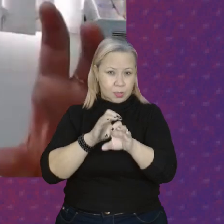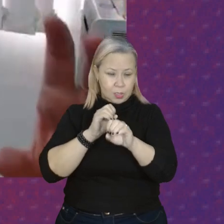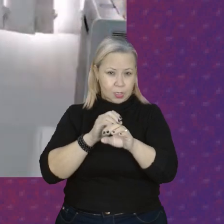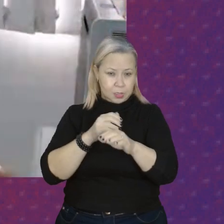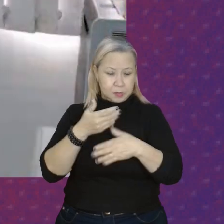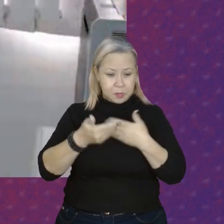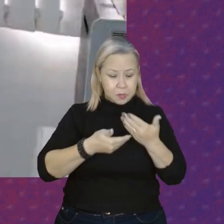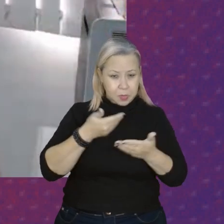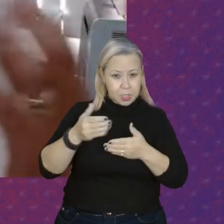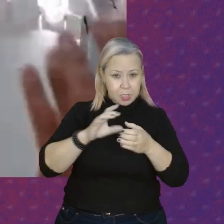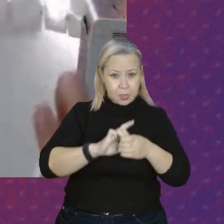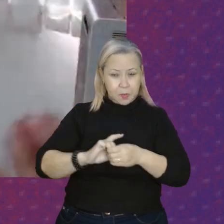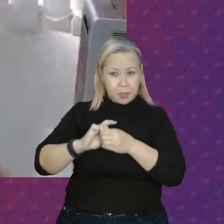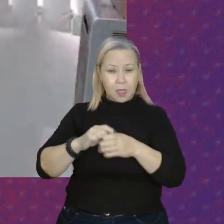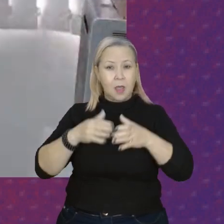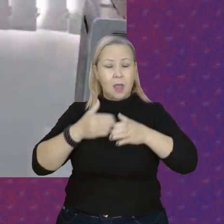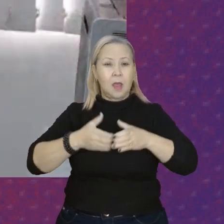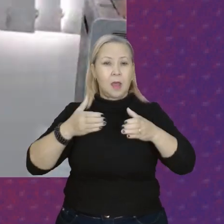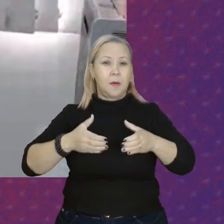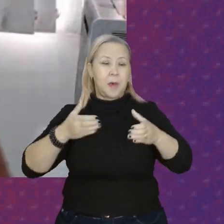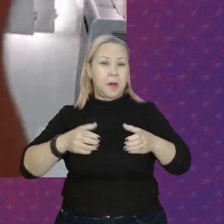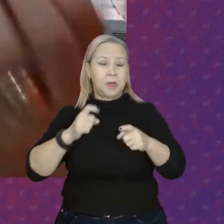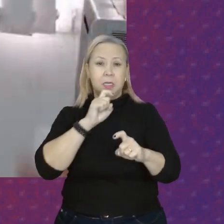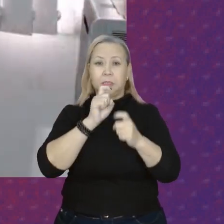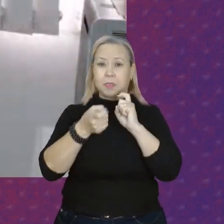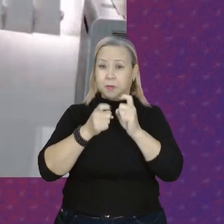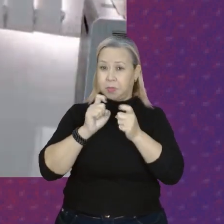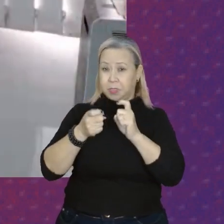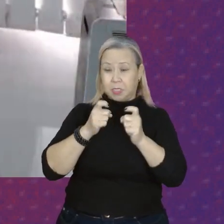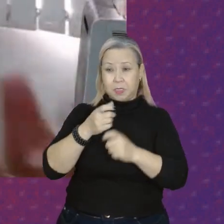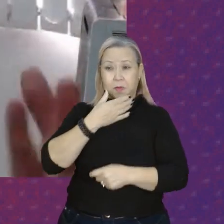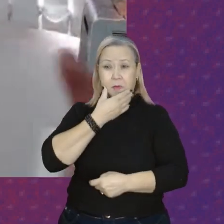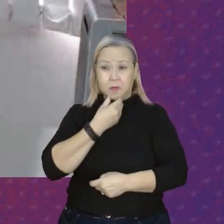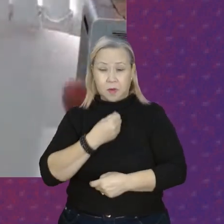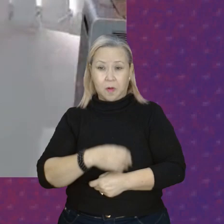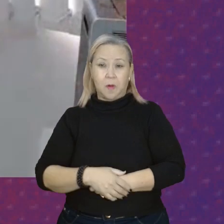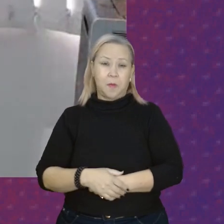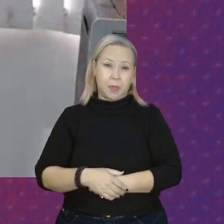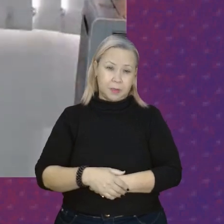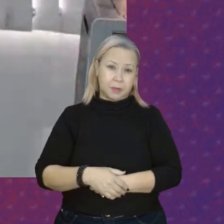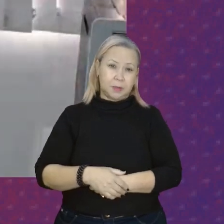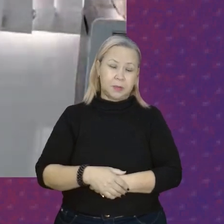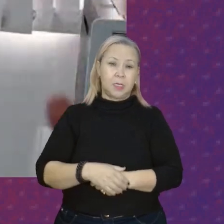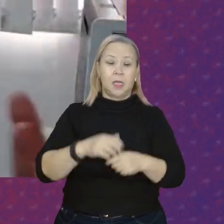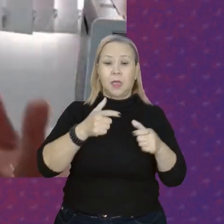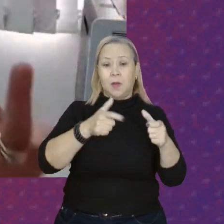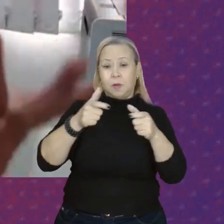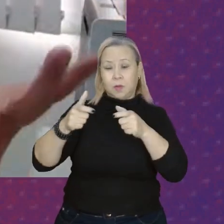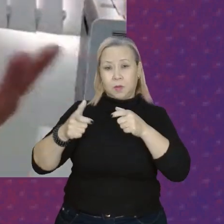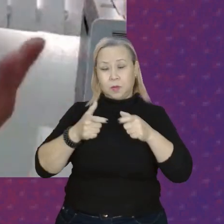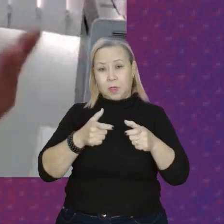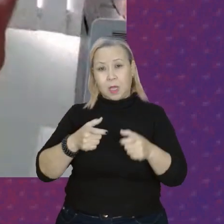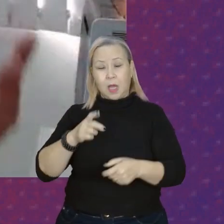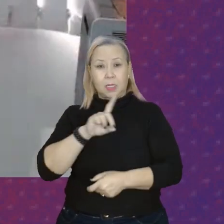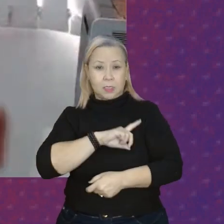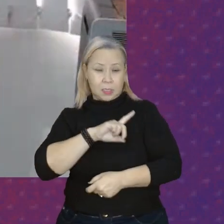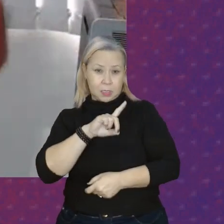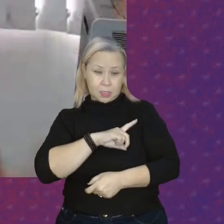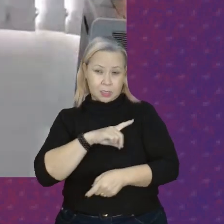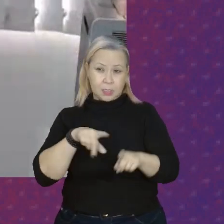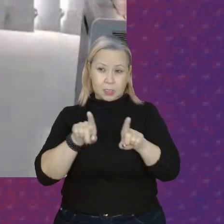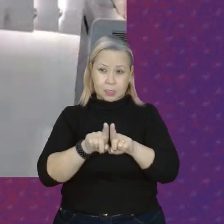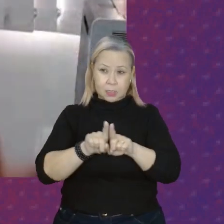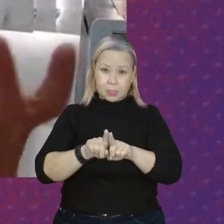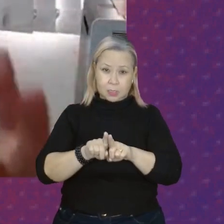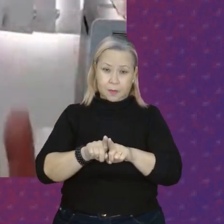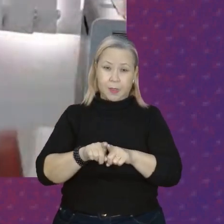intermediário. A maioria das administrações, coordenações, em alguns lugares ainda chamam delegacias, né, de regionais